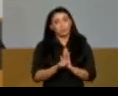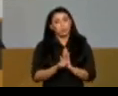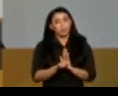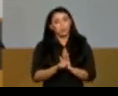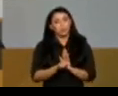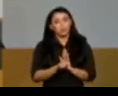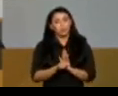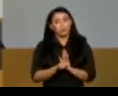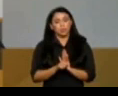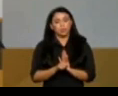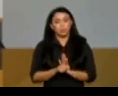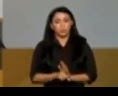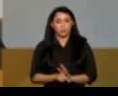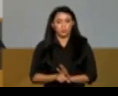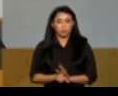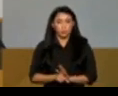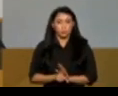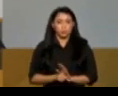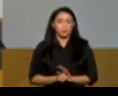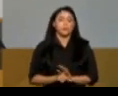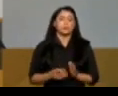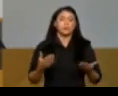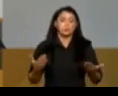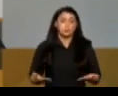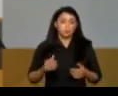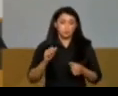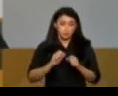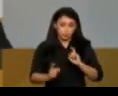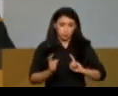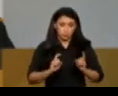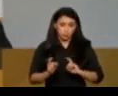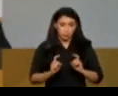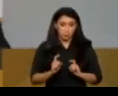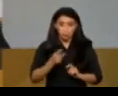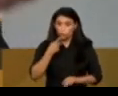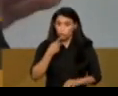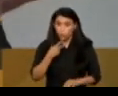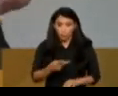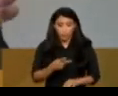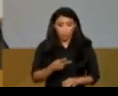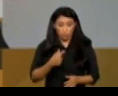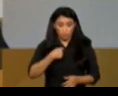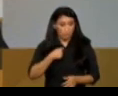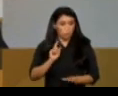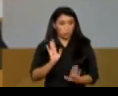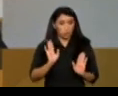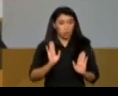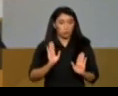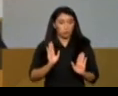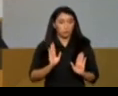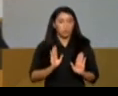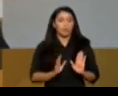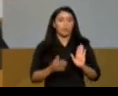por outras palavras, a violação moral da lei, colimando o administrador público fins não queridos